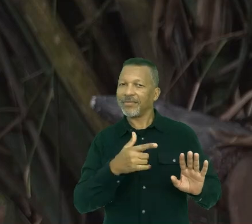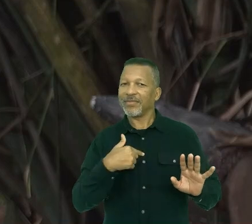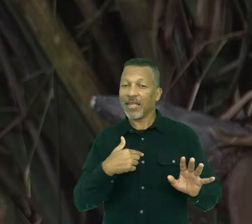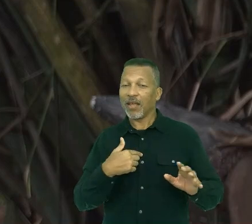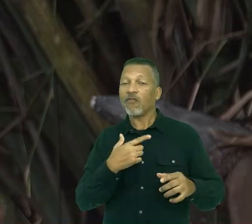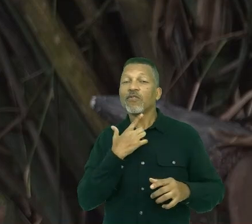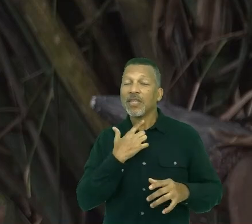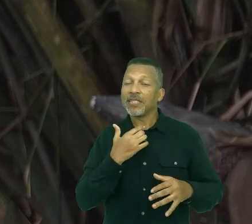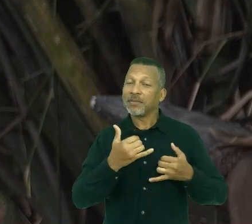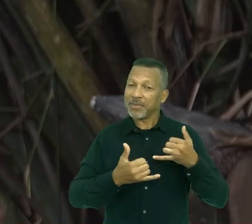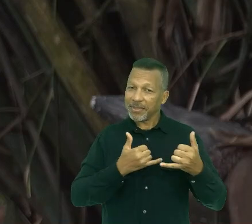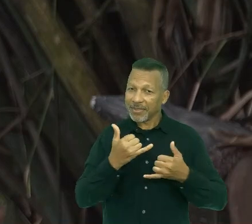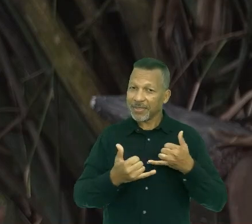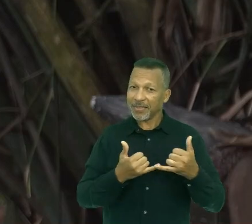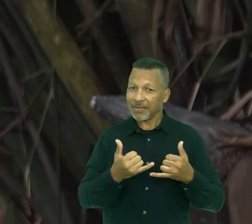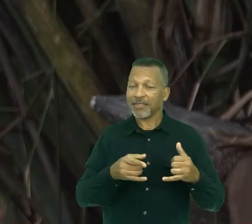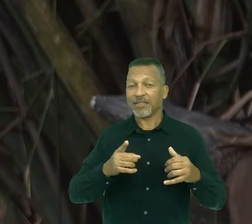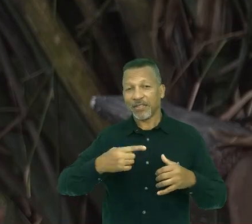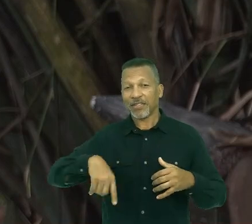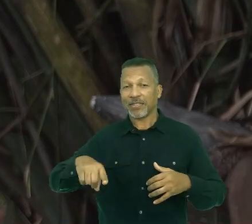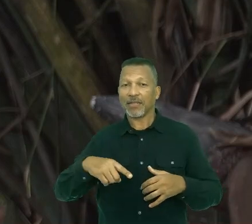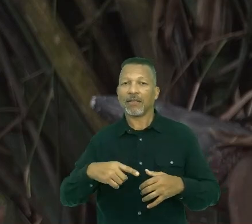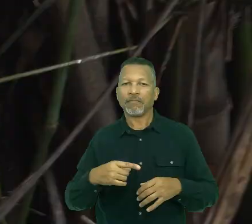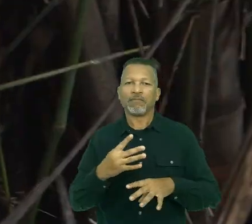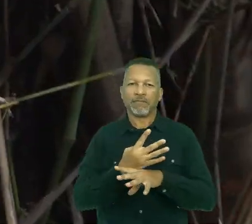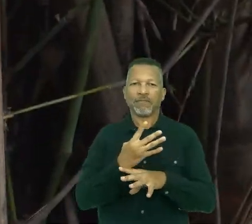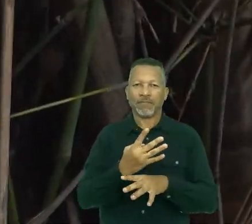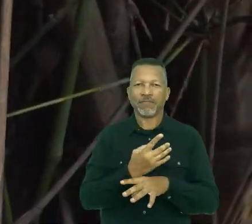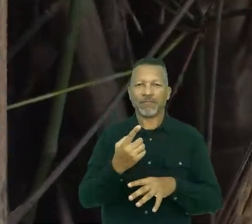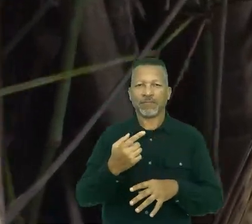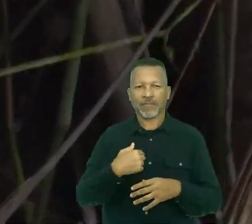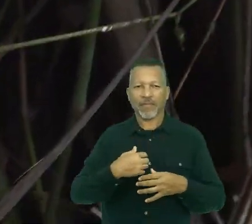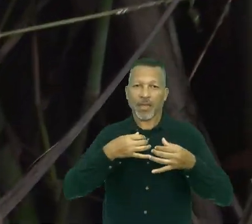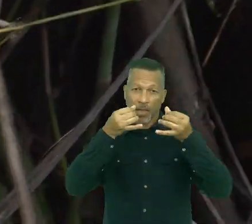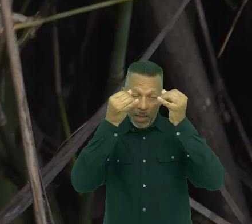de brincar, né? Enquanto a gente aguentar.